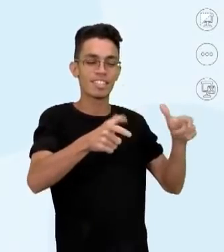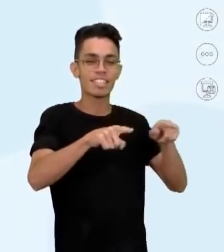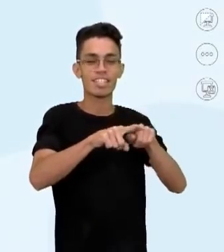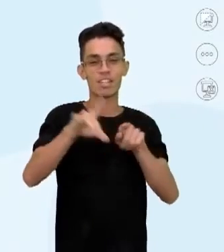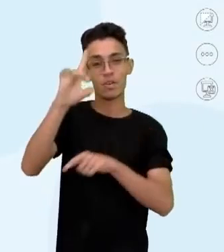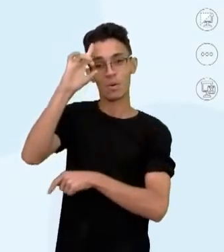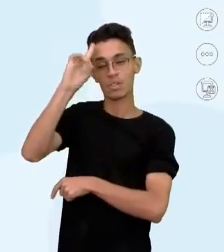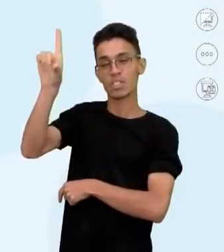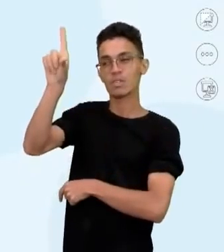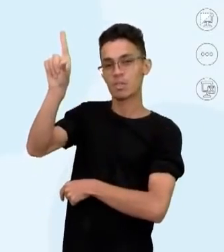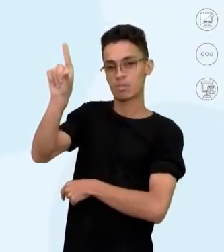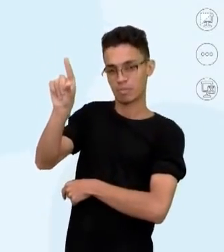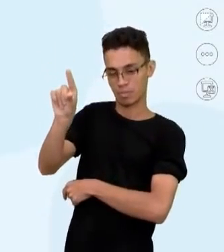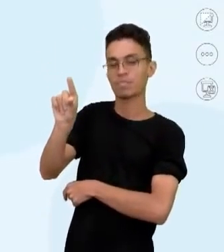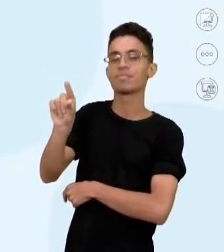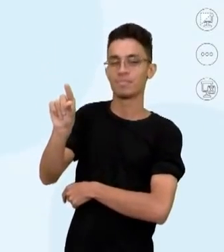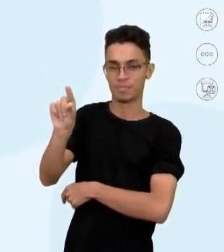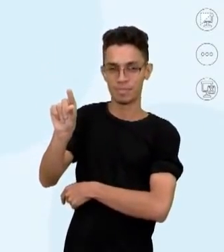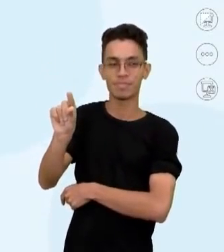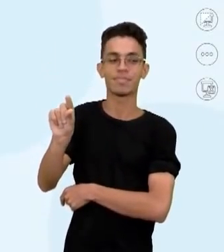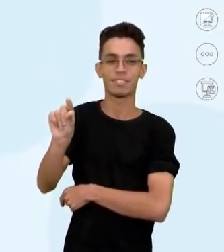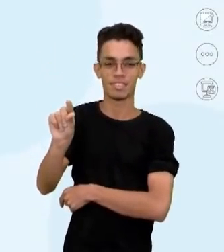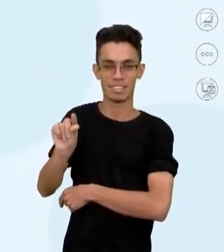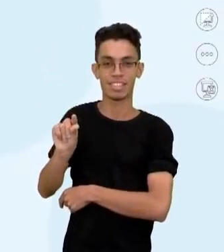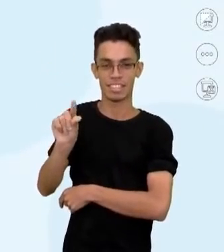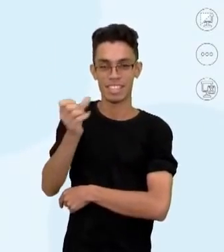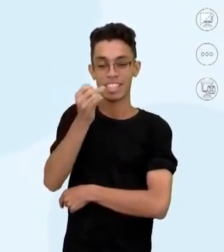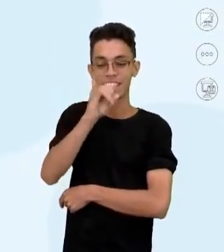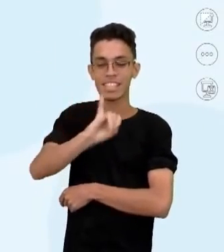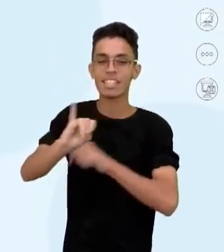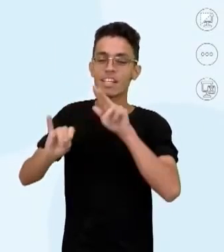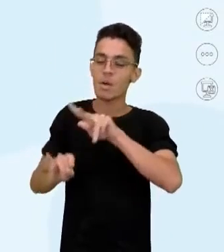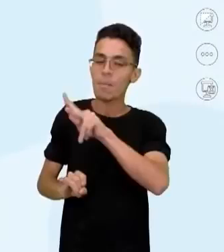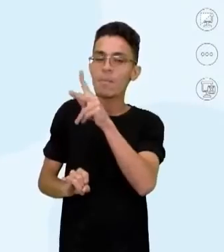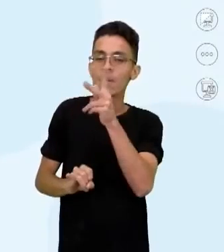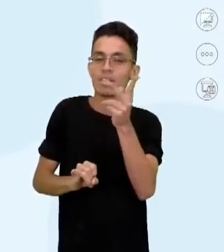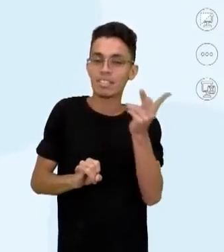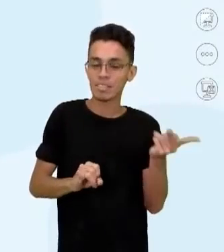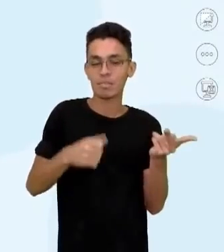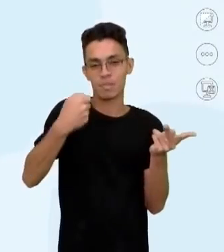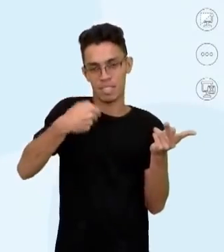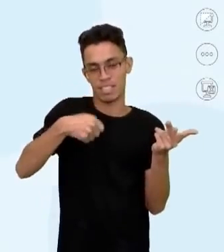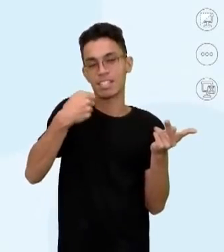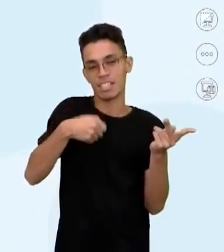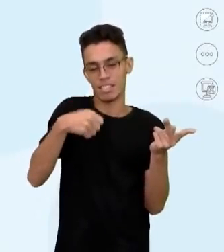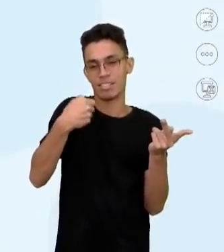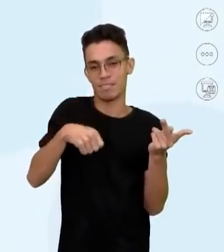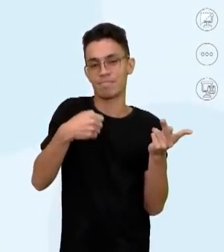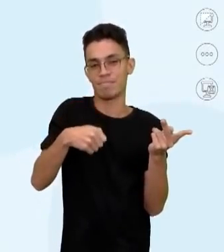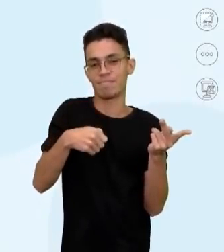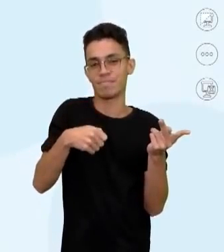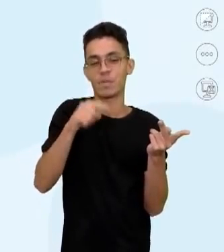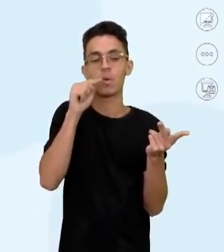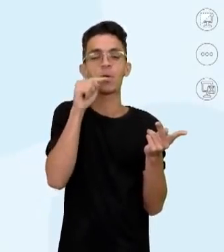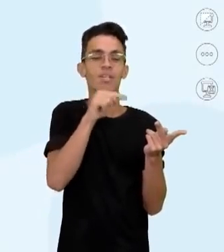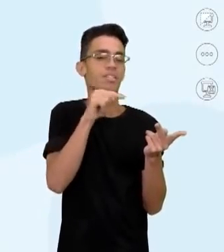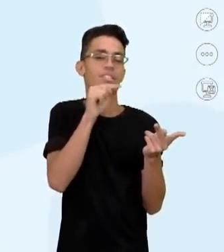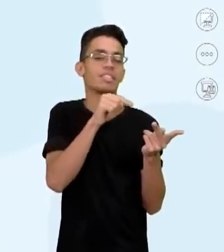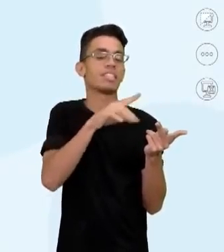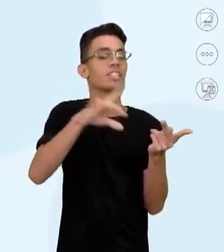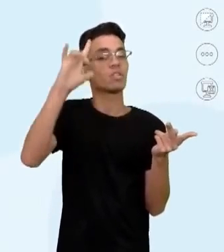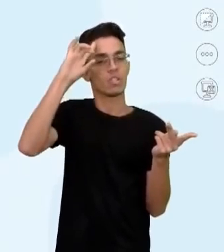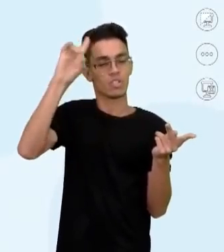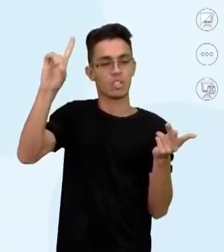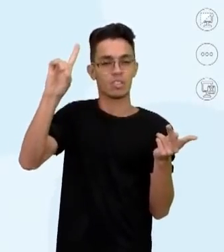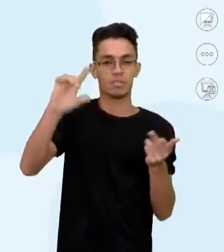essa setinha tá para baixo, o número de dias. Então, se é inversa, eu tenho que inverter um dos lados aí. Então, eu vou inverter o dia